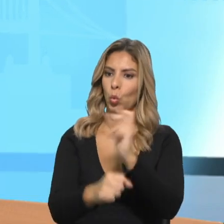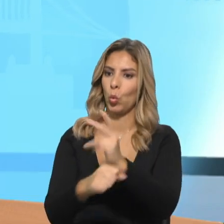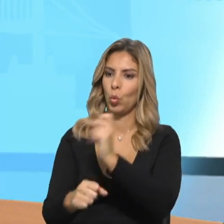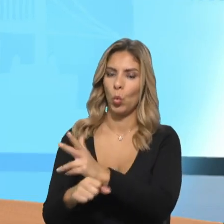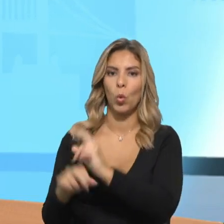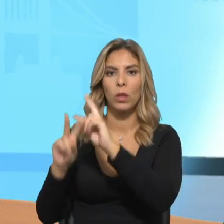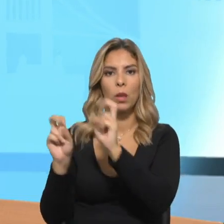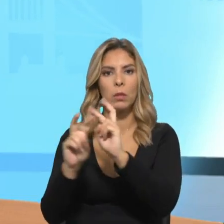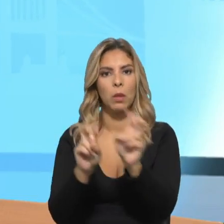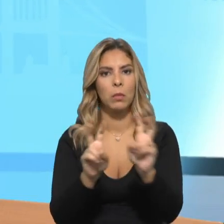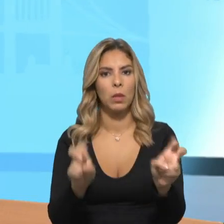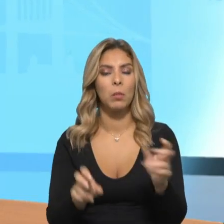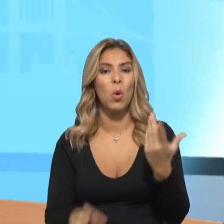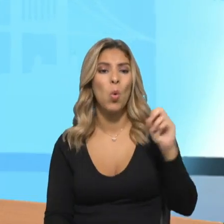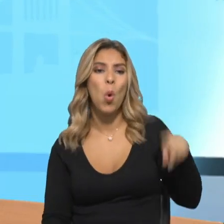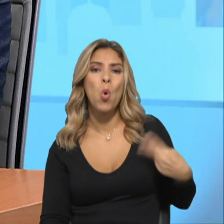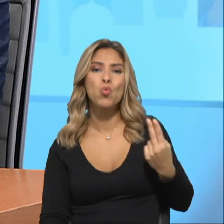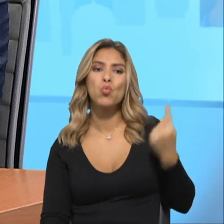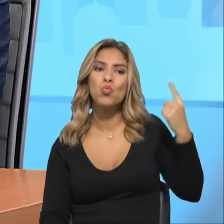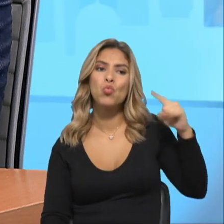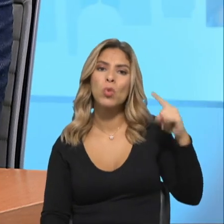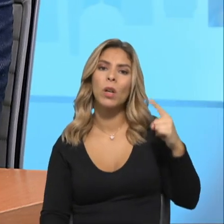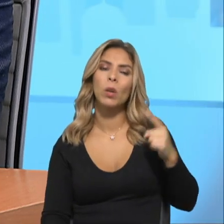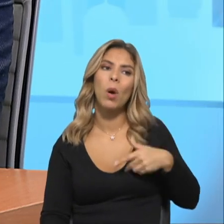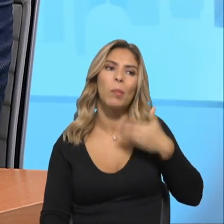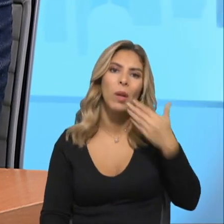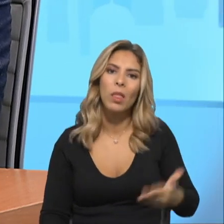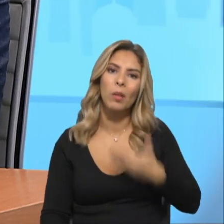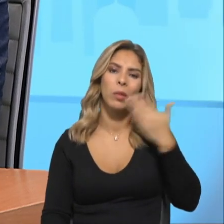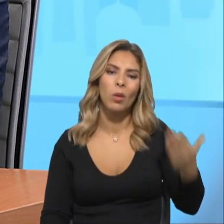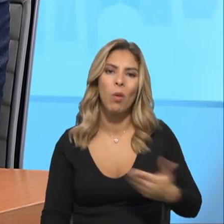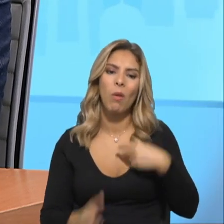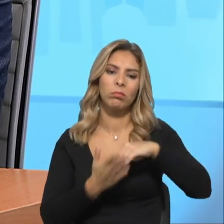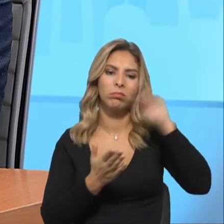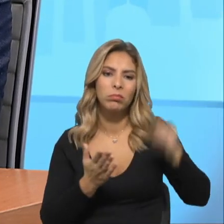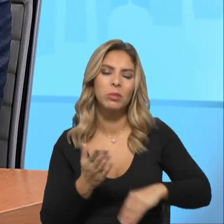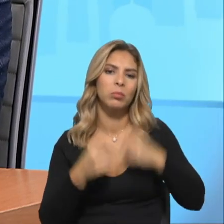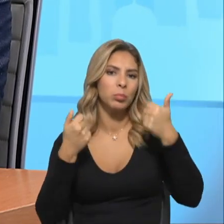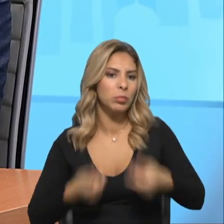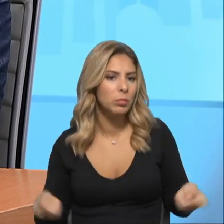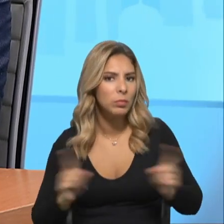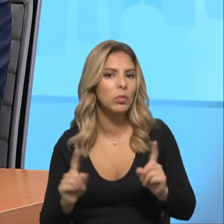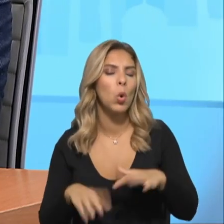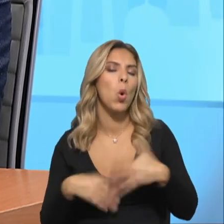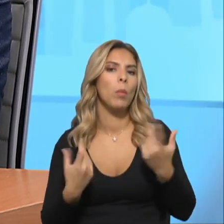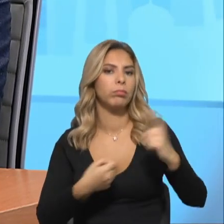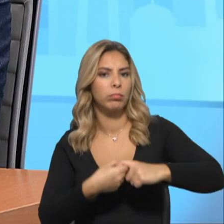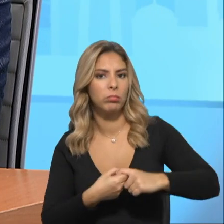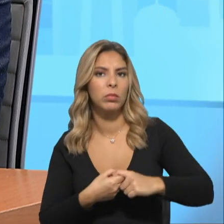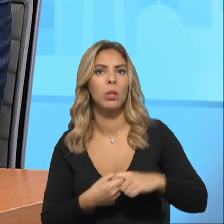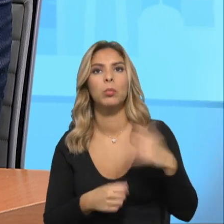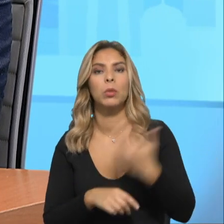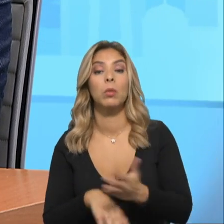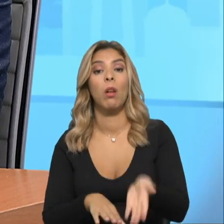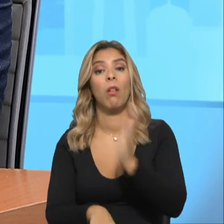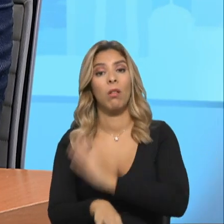que a ONU deixasse de ser apenas um local de proclamações, tratados não vinculativos. Vou só dar, por exemplo, os Objetivos de Desenvolvimento Sustentável,